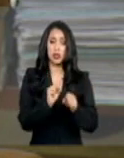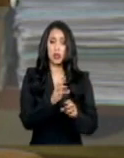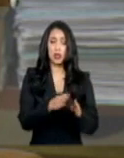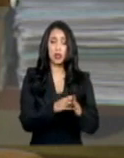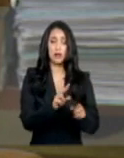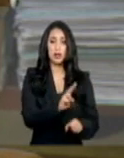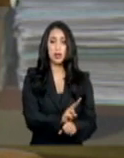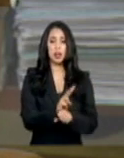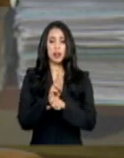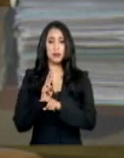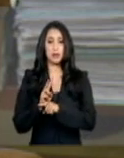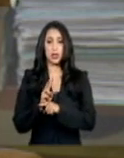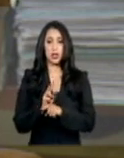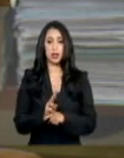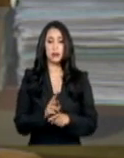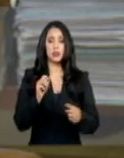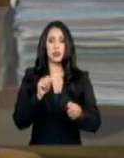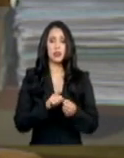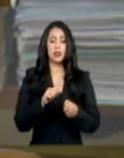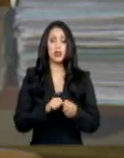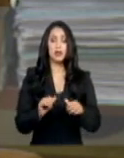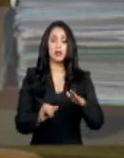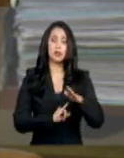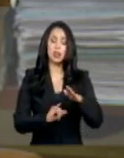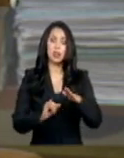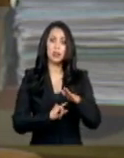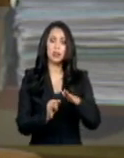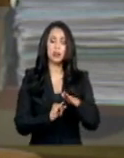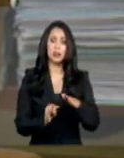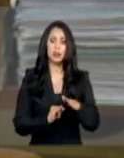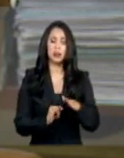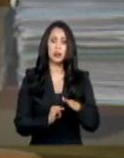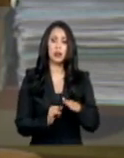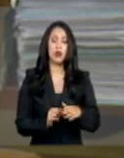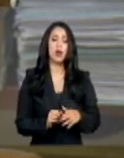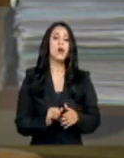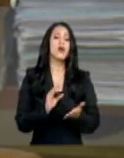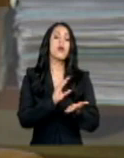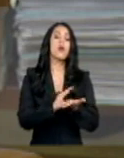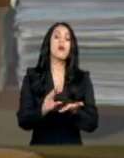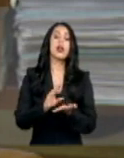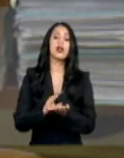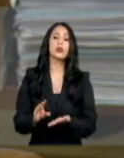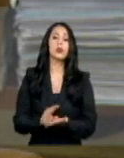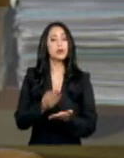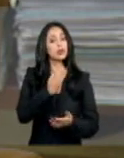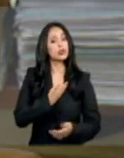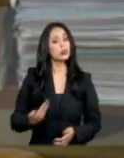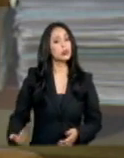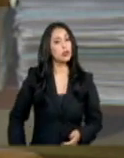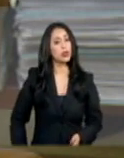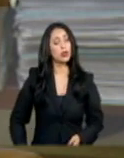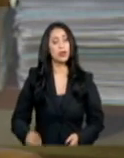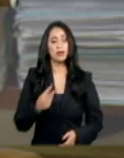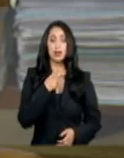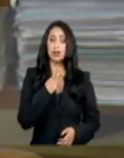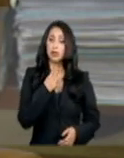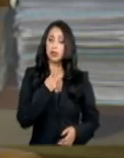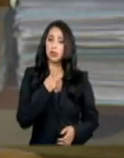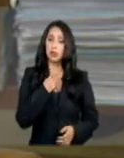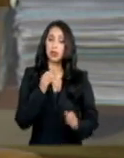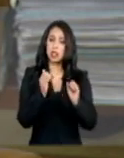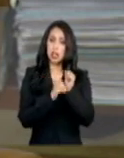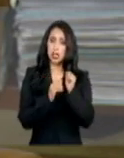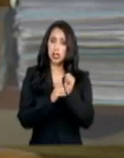concedidos pela instituição com recursos subsidiados pelo erário federal sob invocação do sigilo